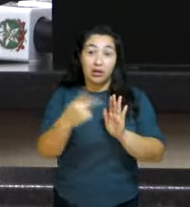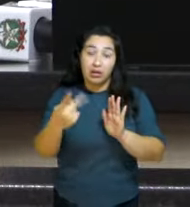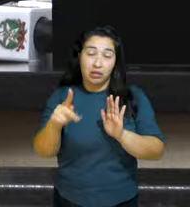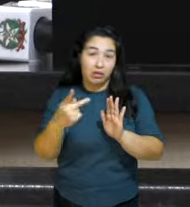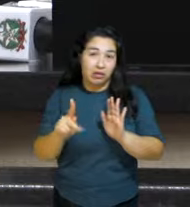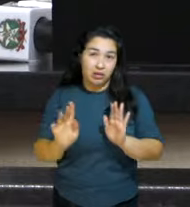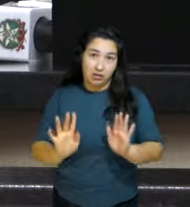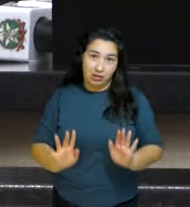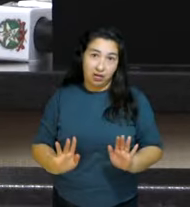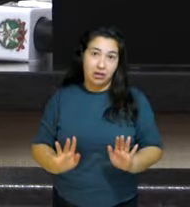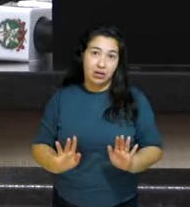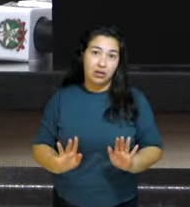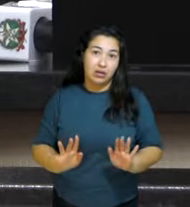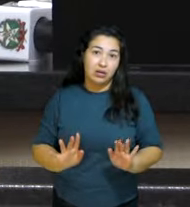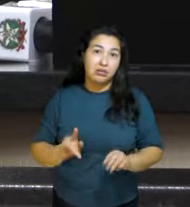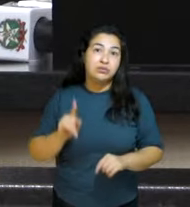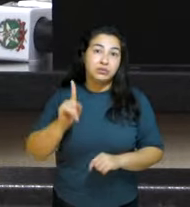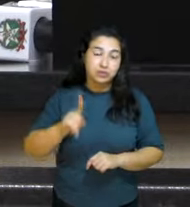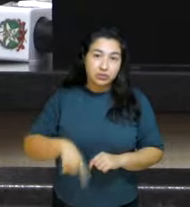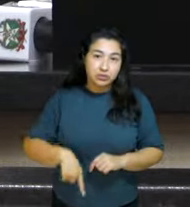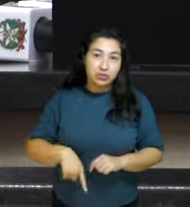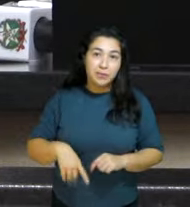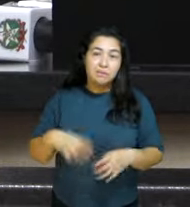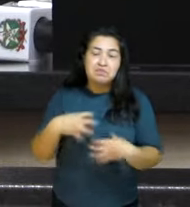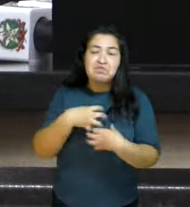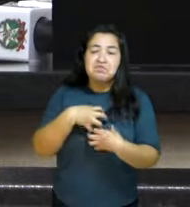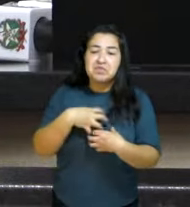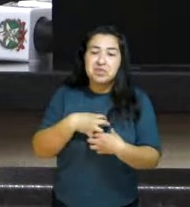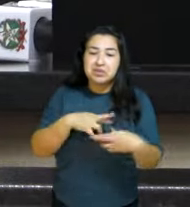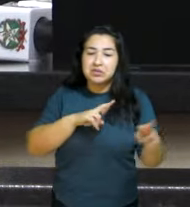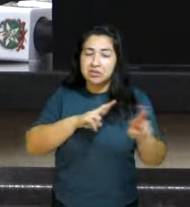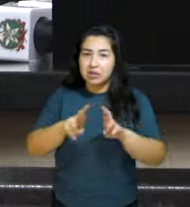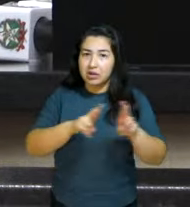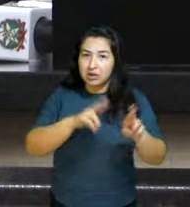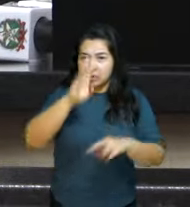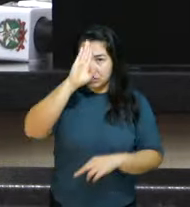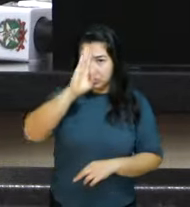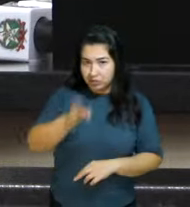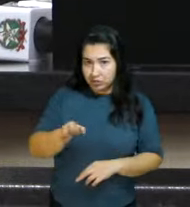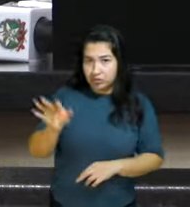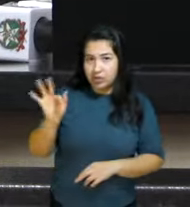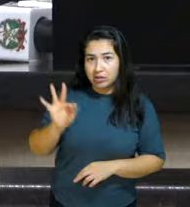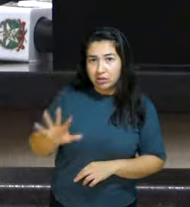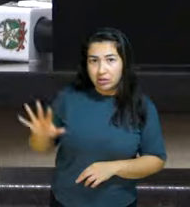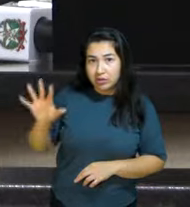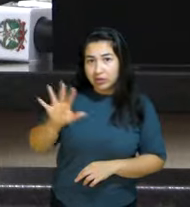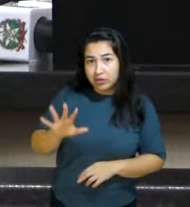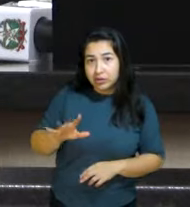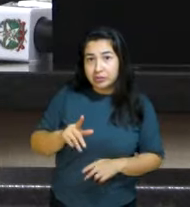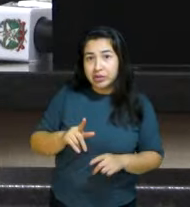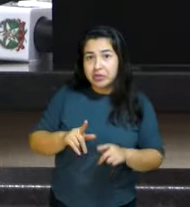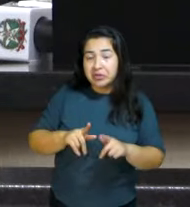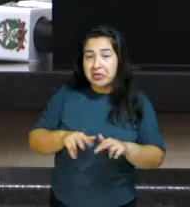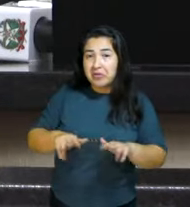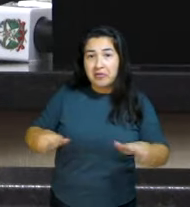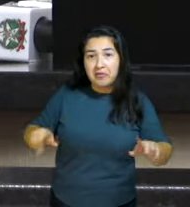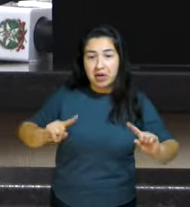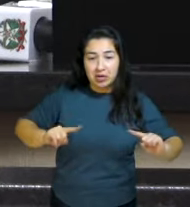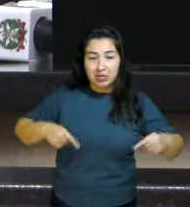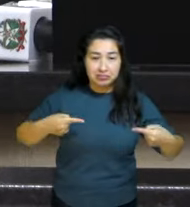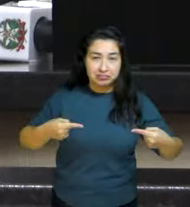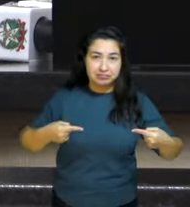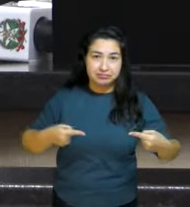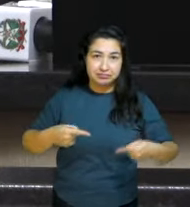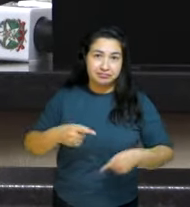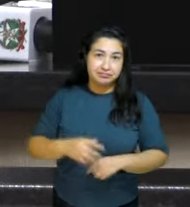que sintam a necessidade de uma relação direta com a FESPORT nas várias competições estabelecidas.